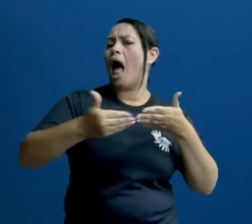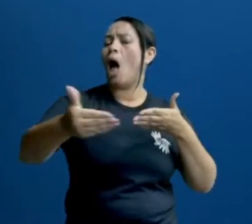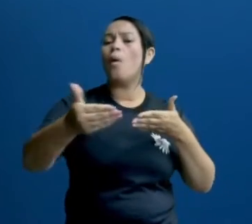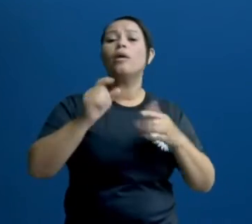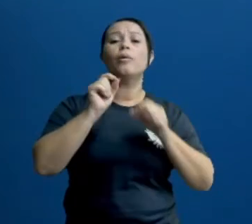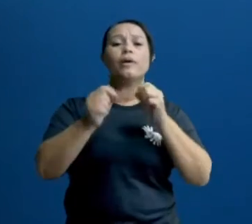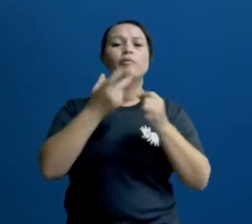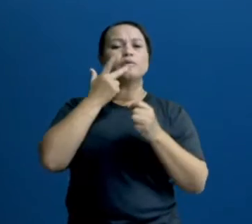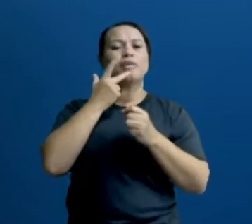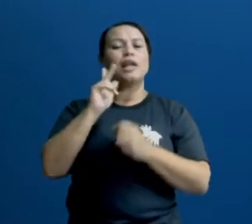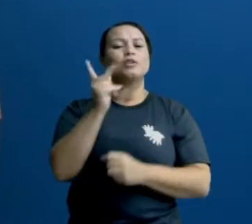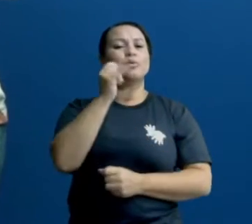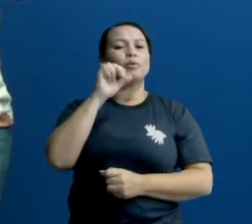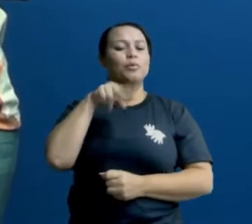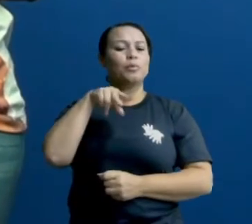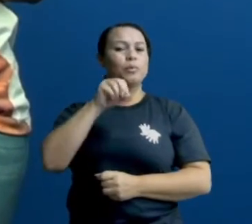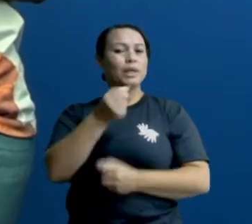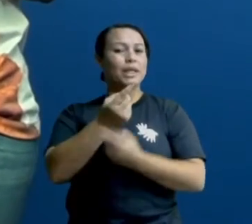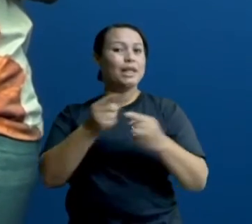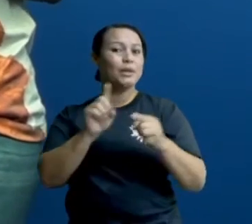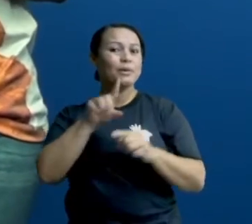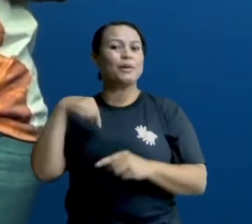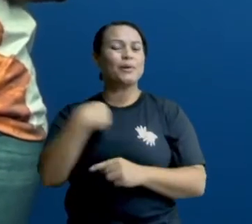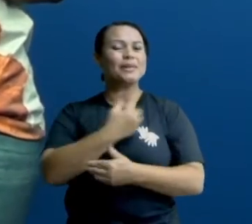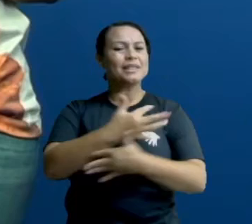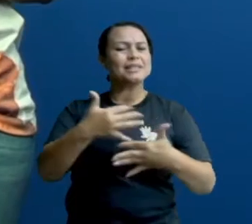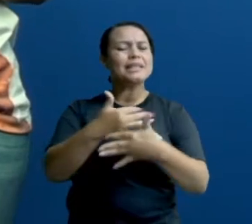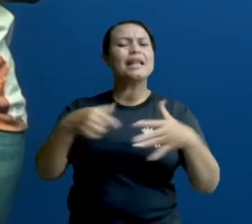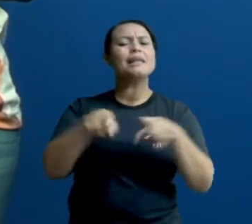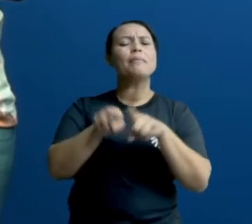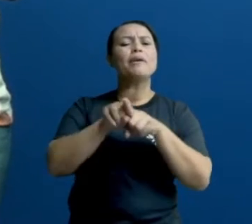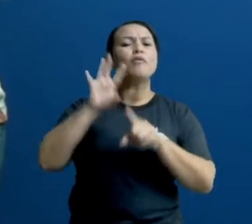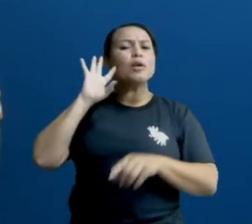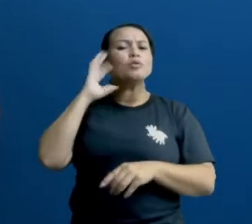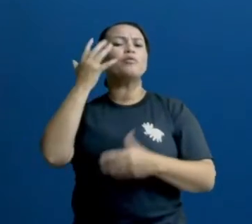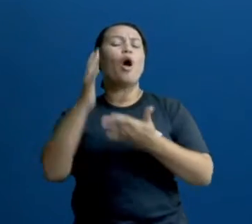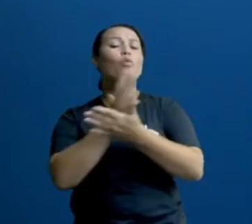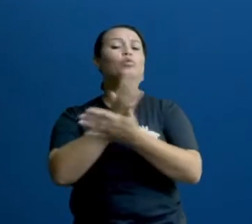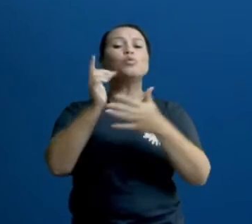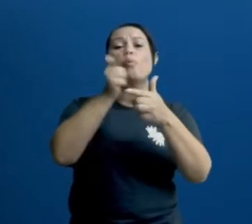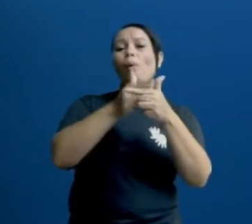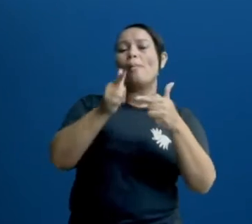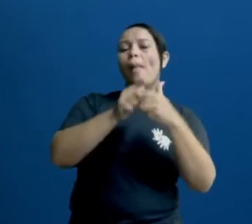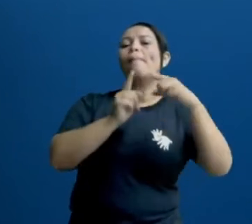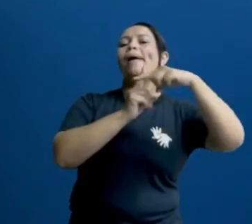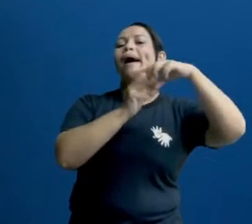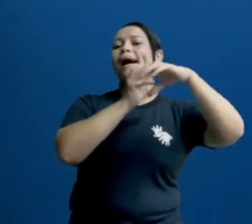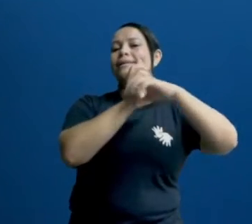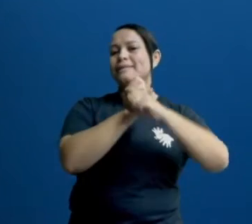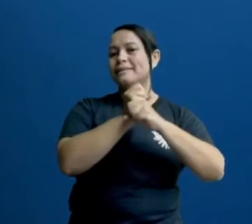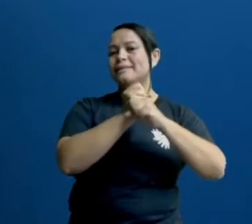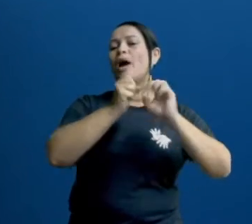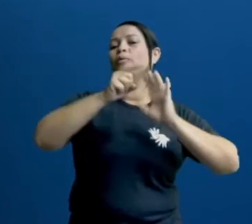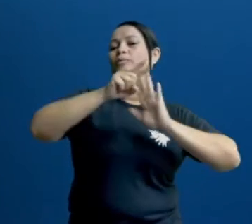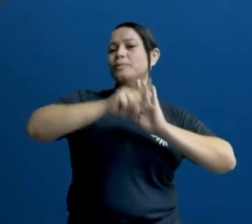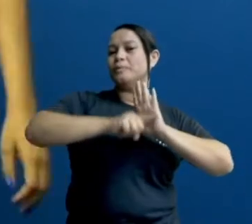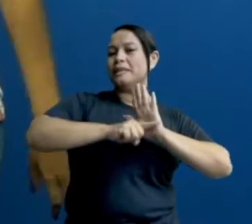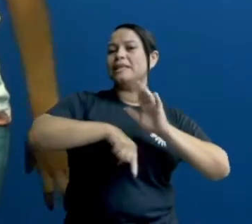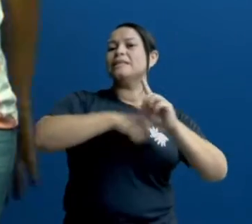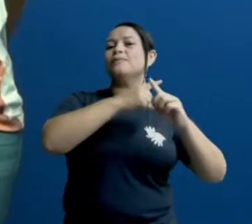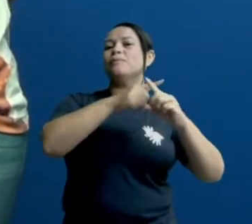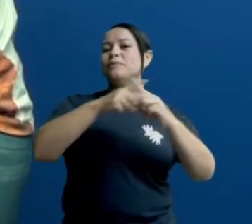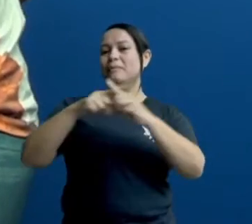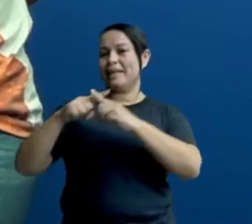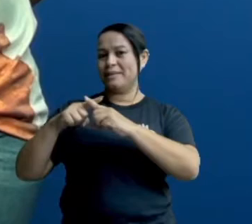falar sobre o hino da nossa cidade, certo? E vamos também resolver situações de problemas de adição, subtração